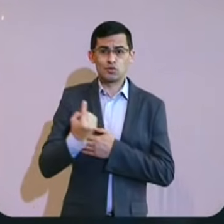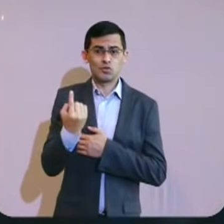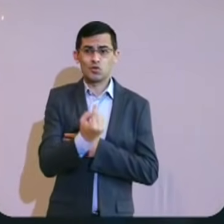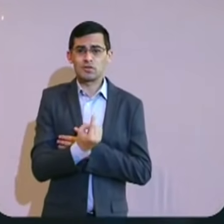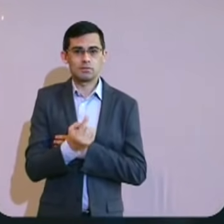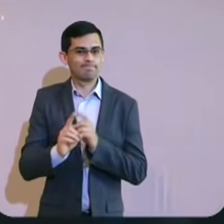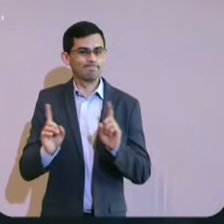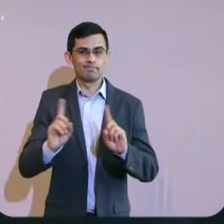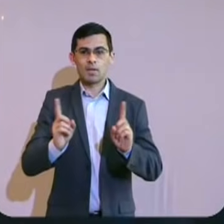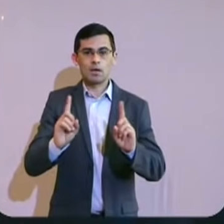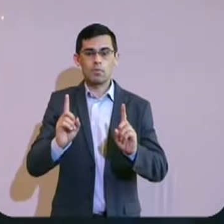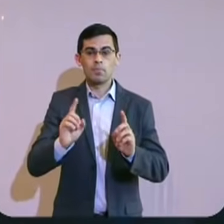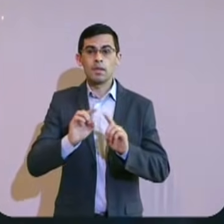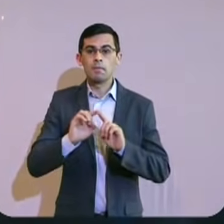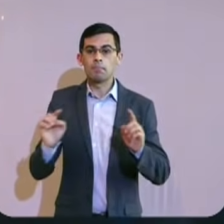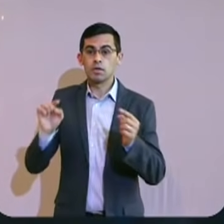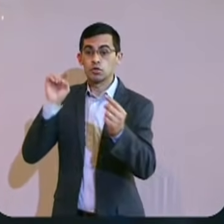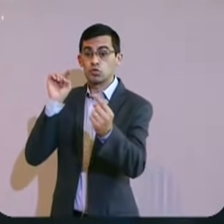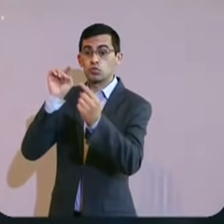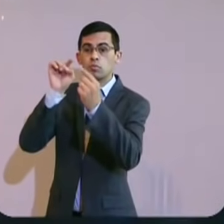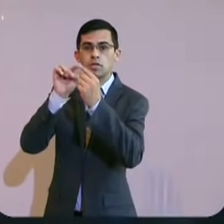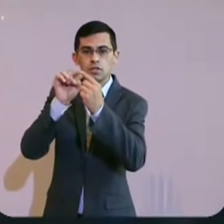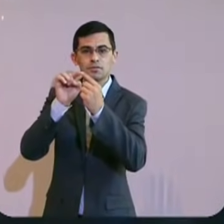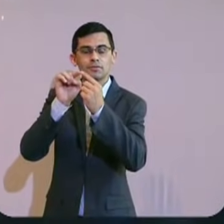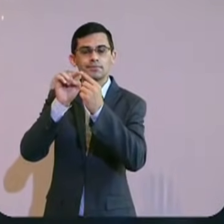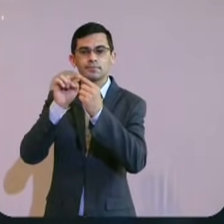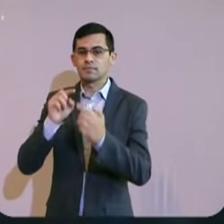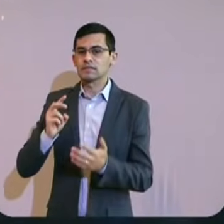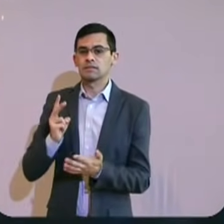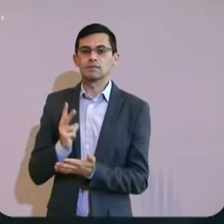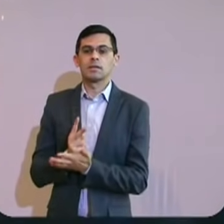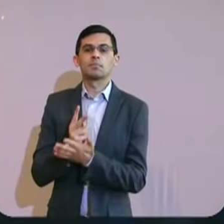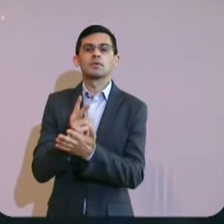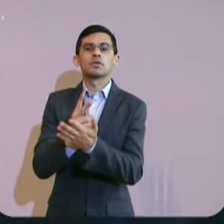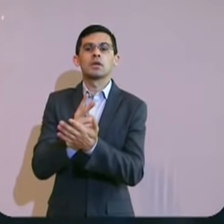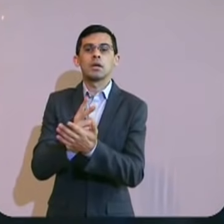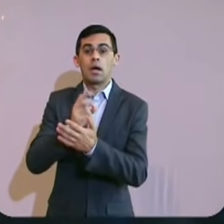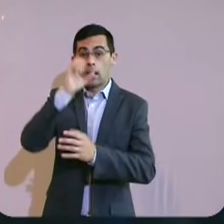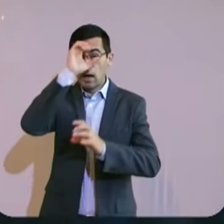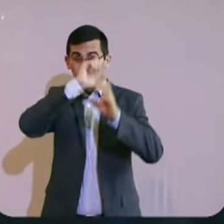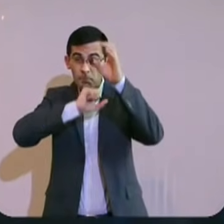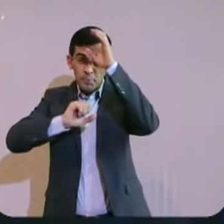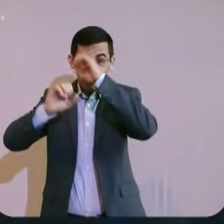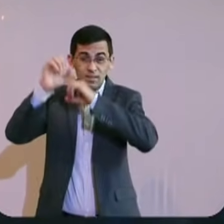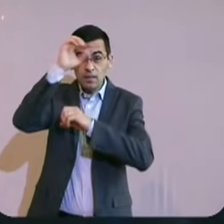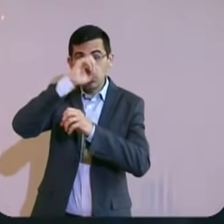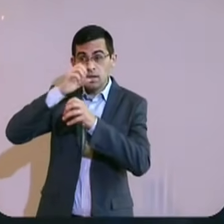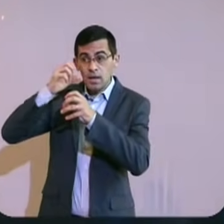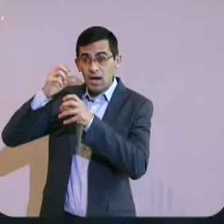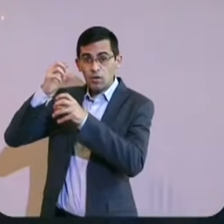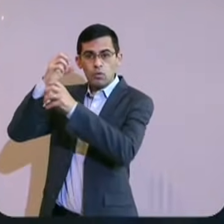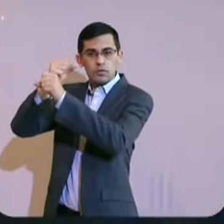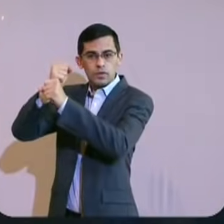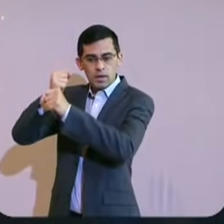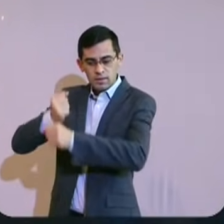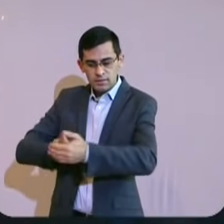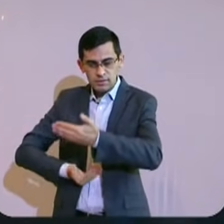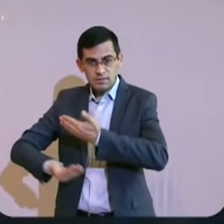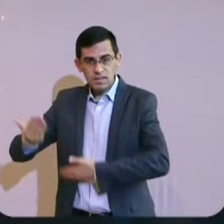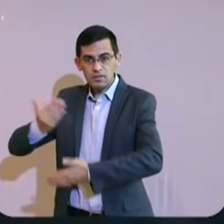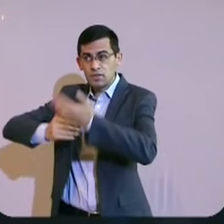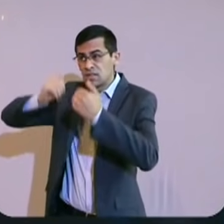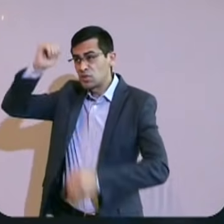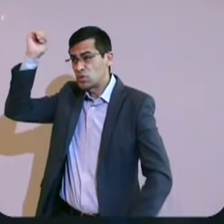própria sorte. E o objetivo final é aprender a confiar, servir e honrar ao